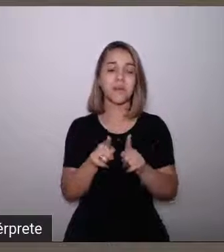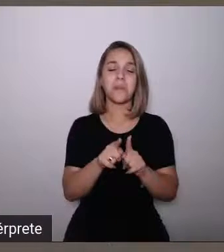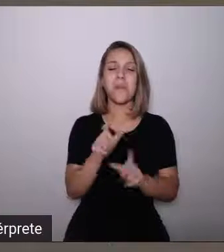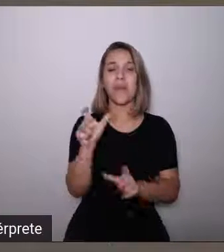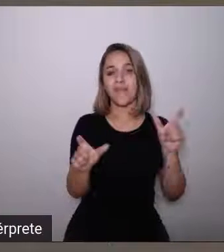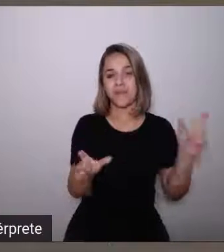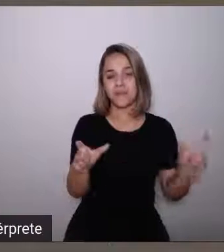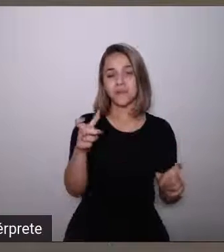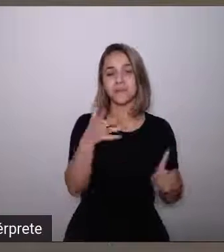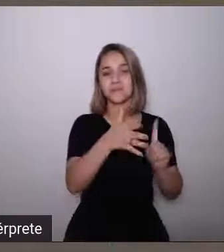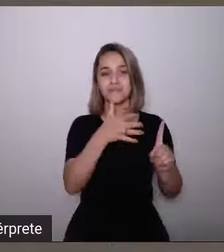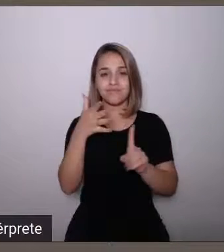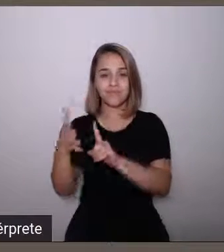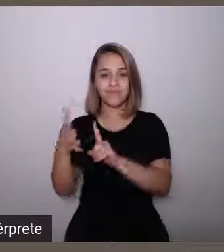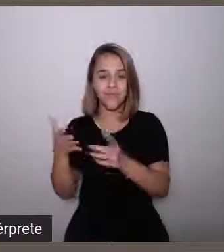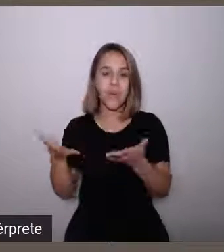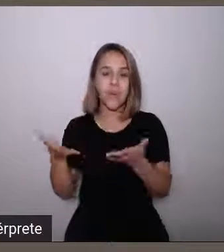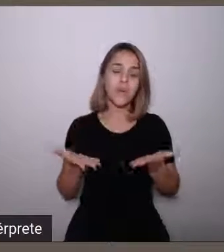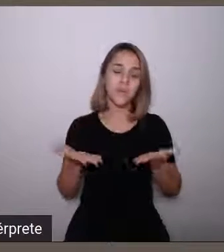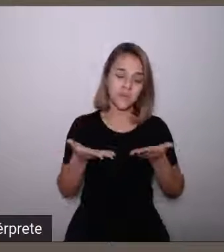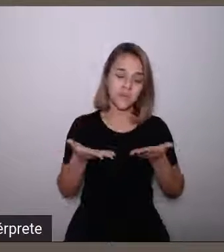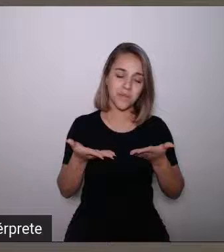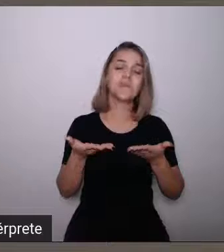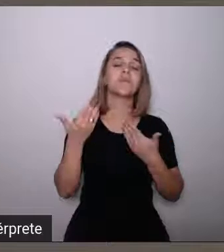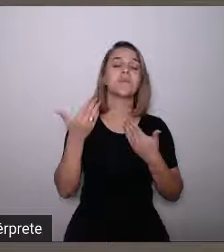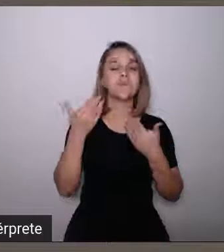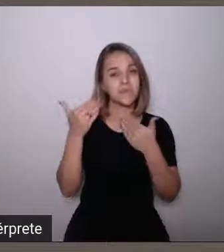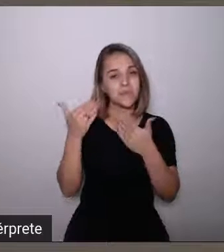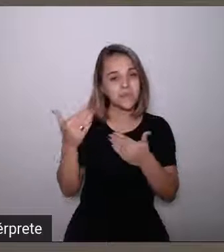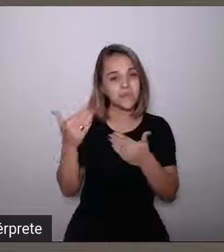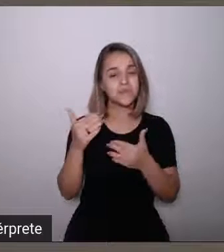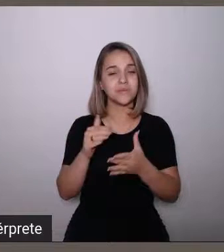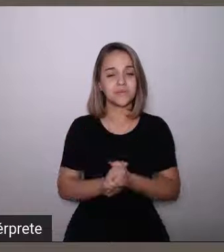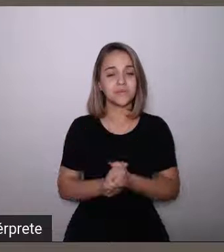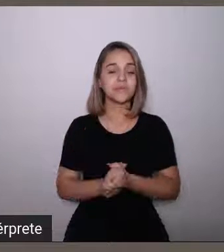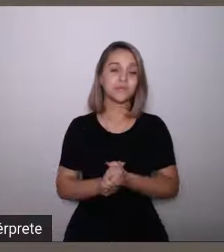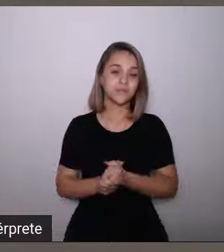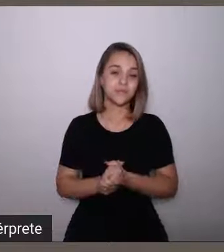para sentir que é muito mais do que a gente conversar, né?